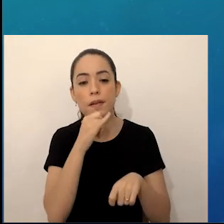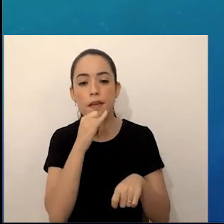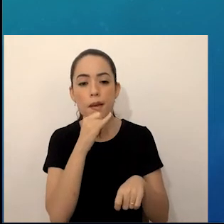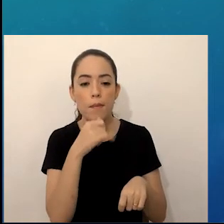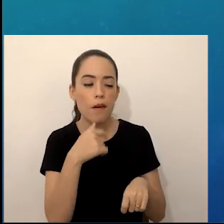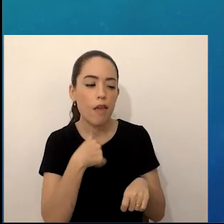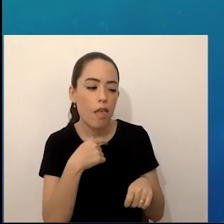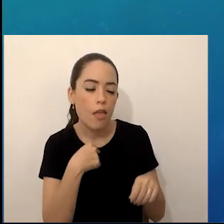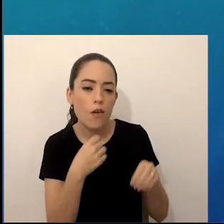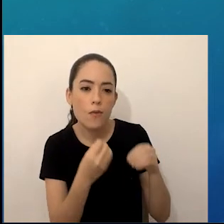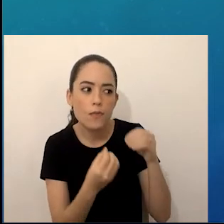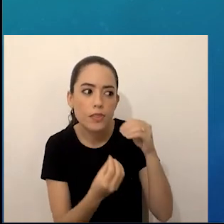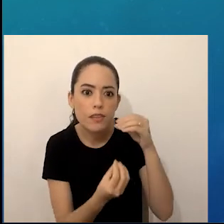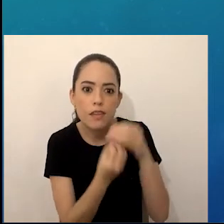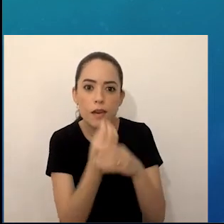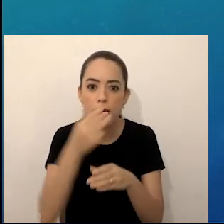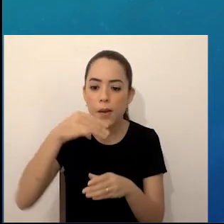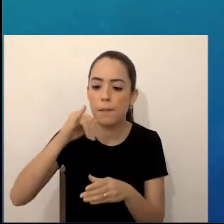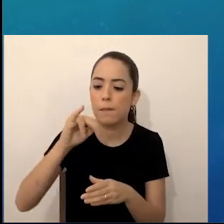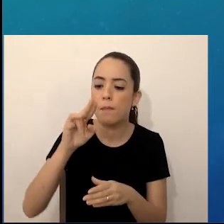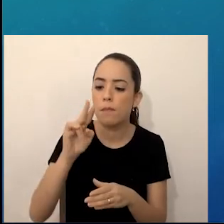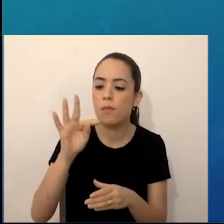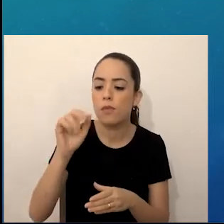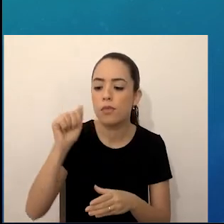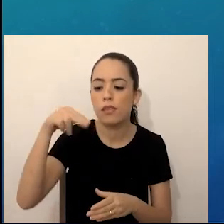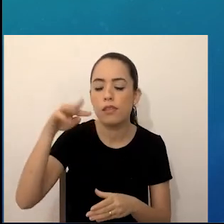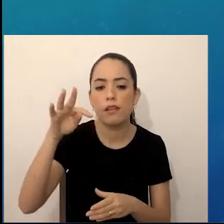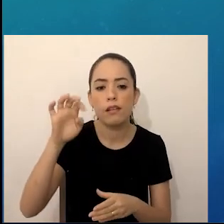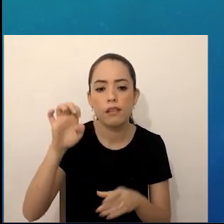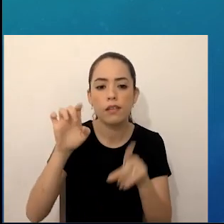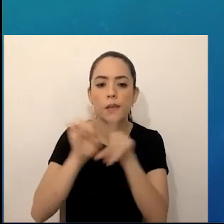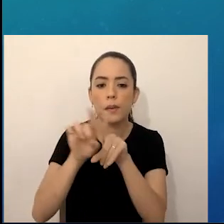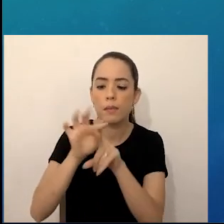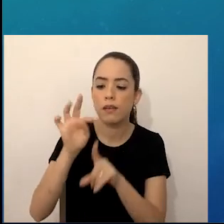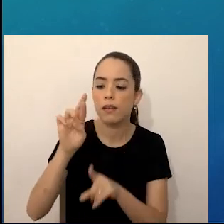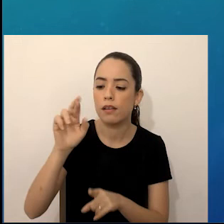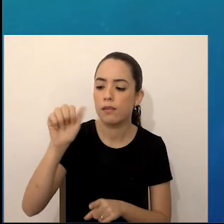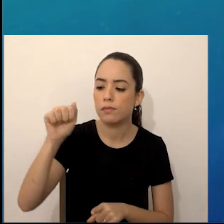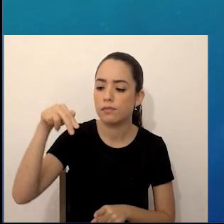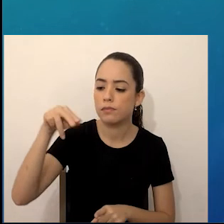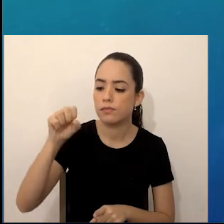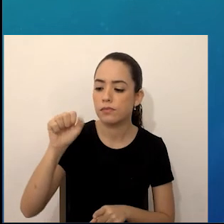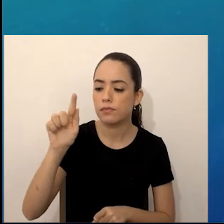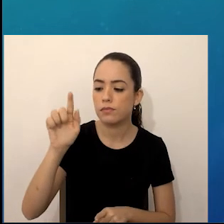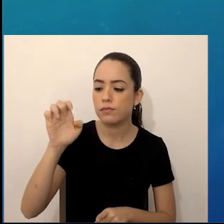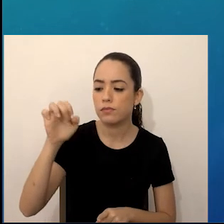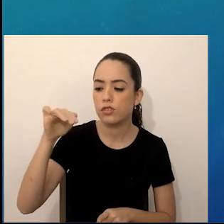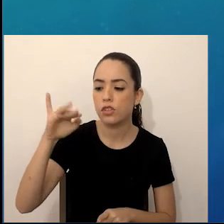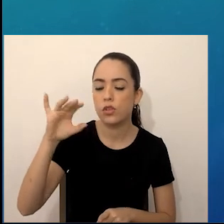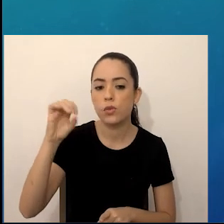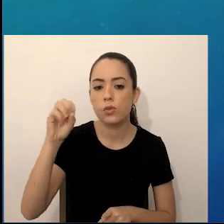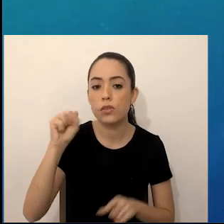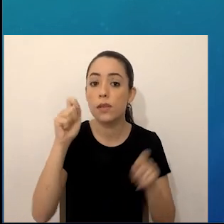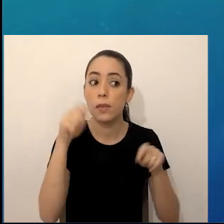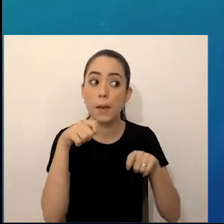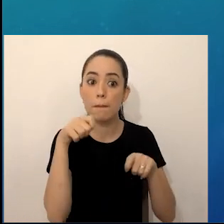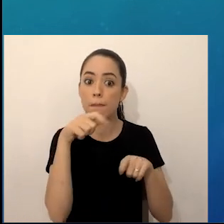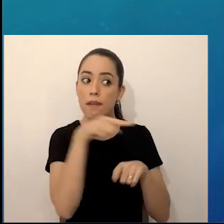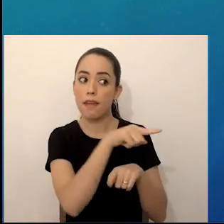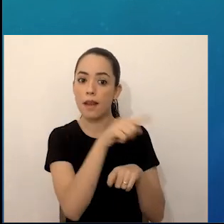criar mutantes e transgênicos, e ainda pela grande resistência à manipulação experimental.